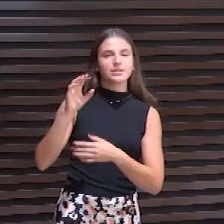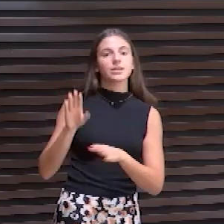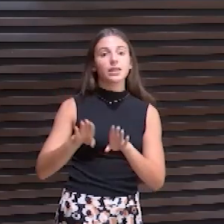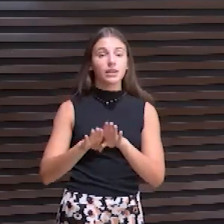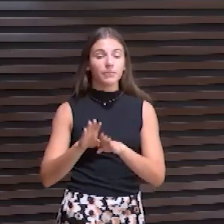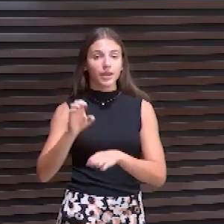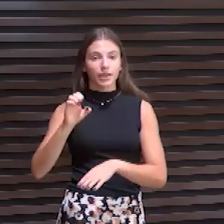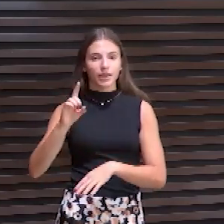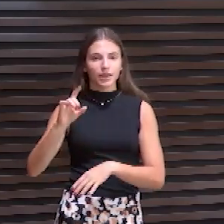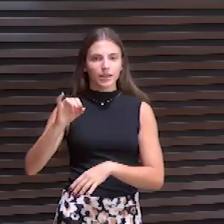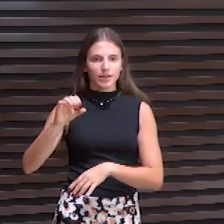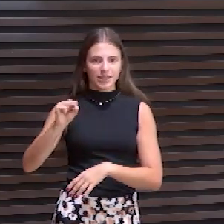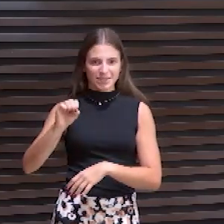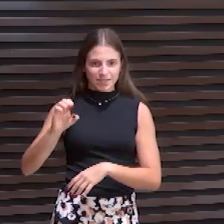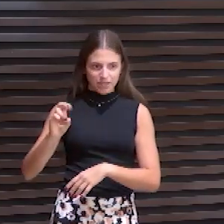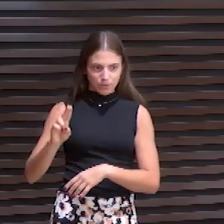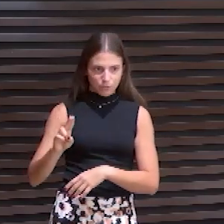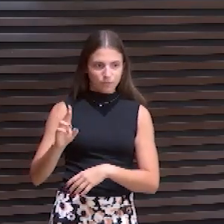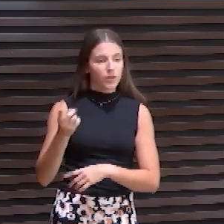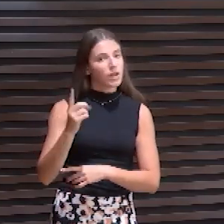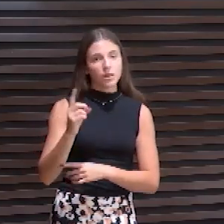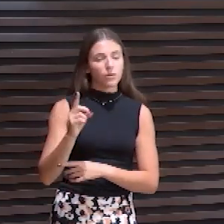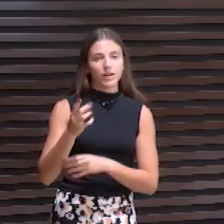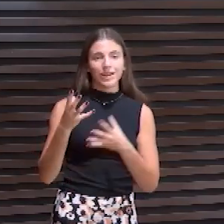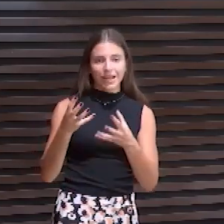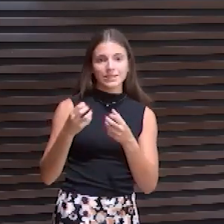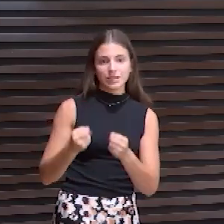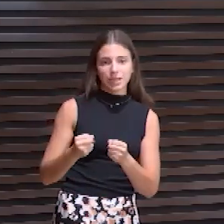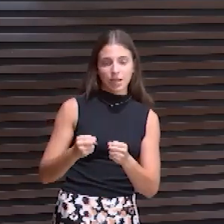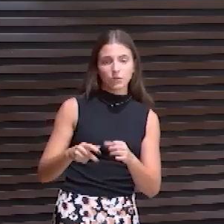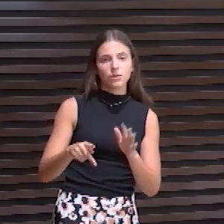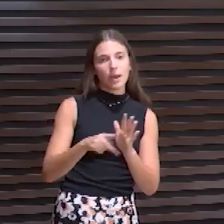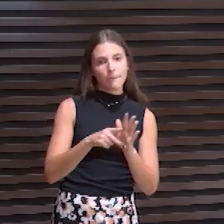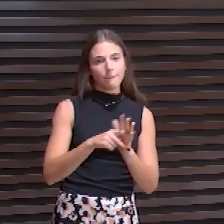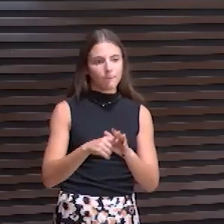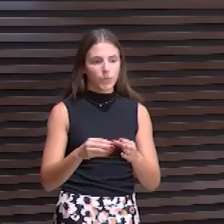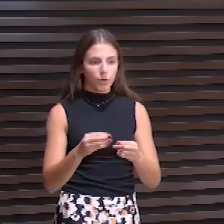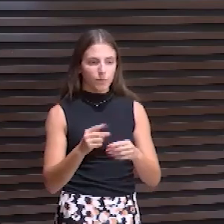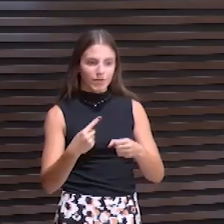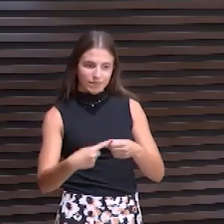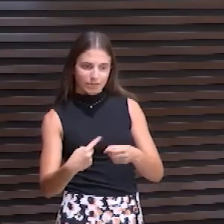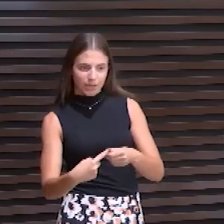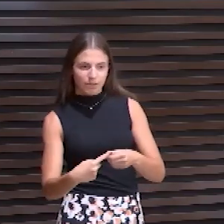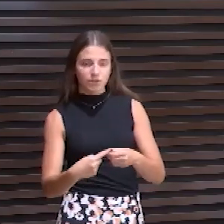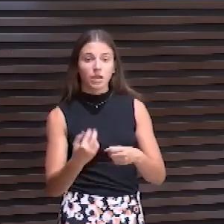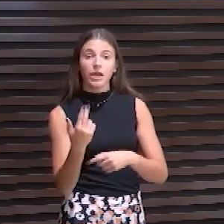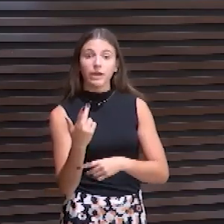própria terra. Eles foram rejeitados em Israel. Assim como eu sou no meio de vocês, nazarenos.